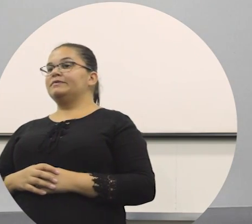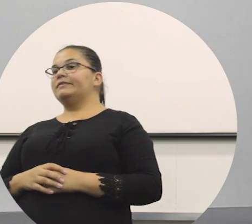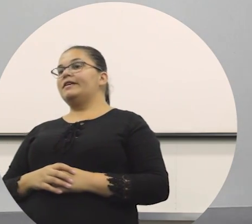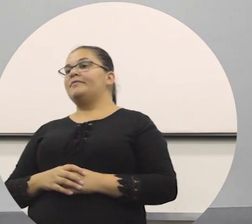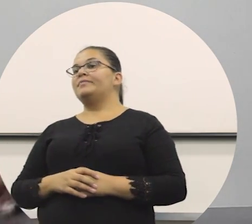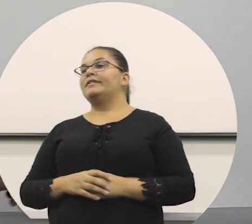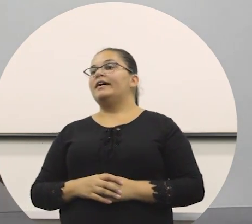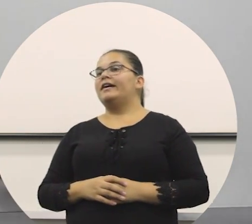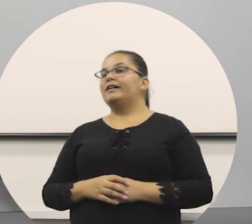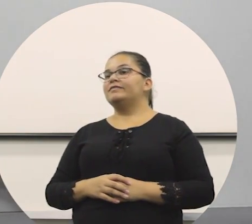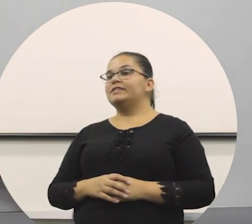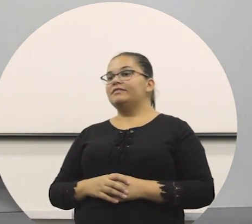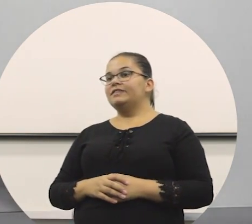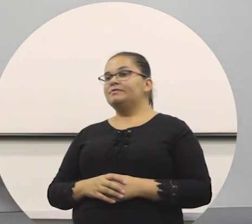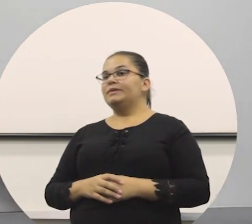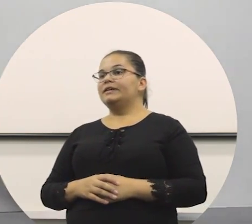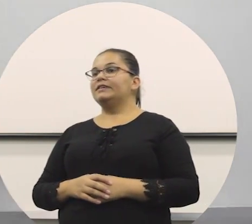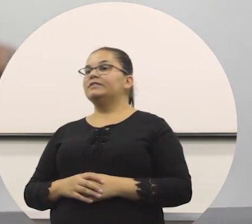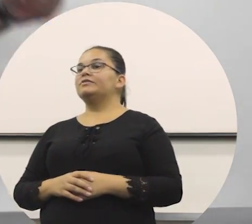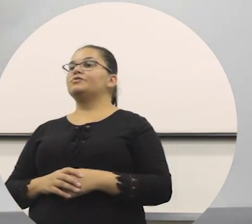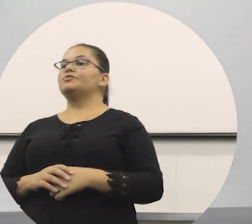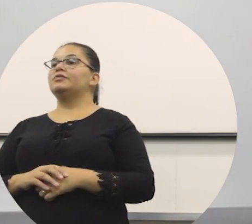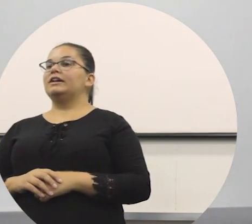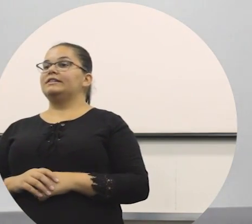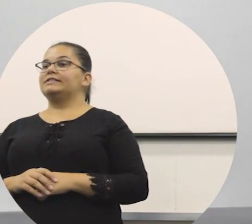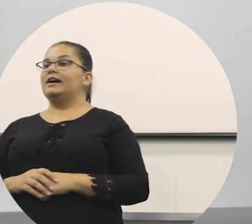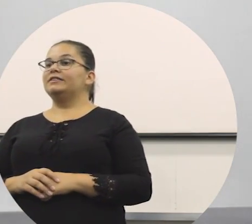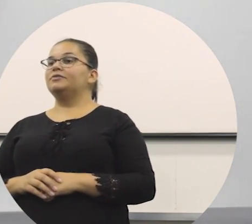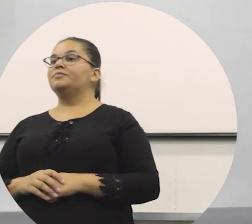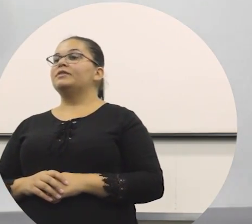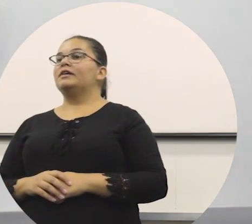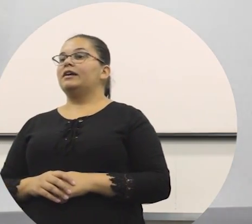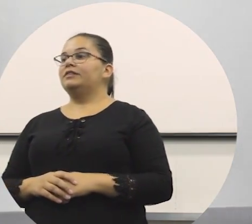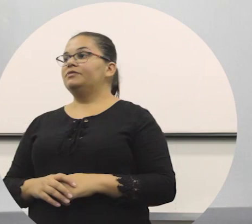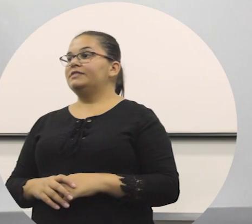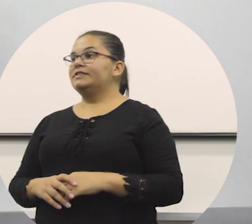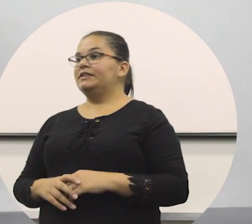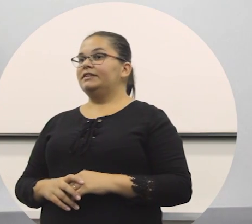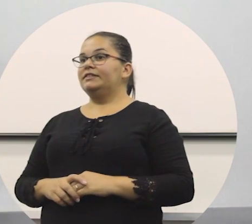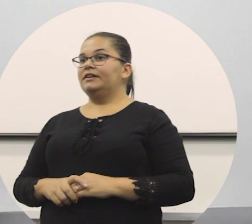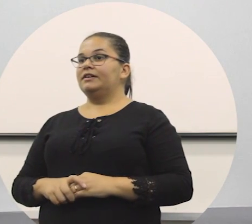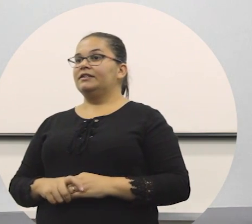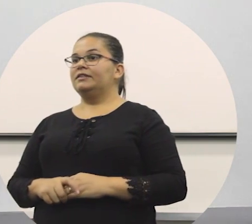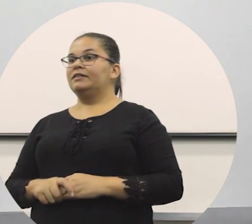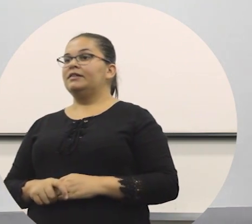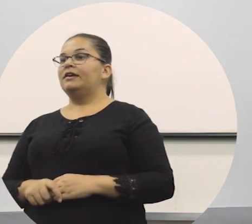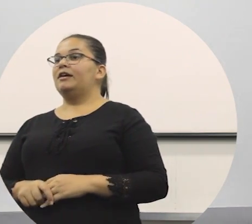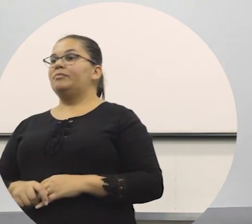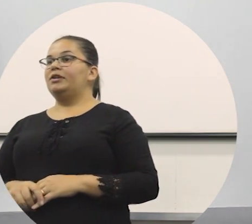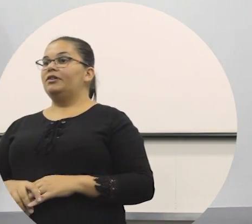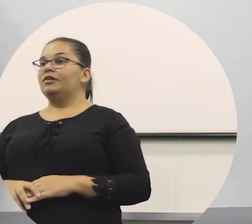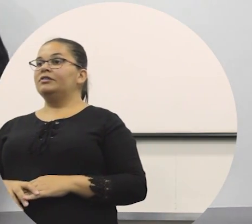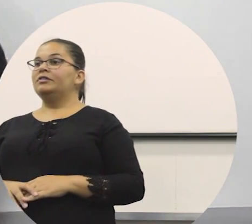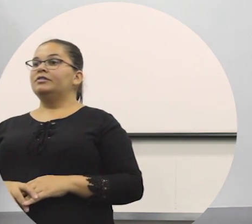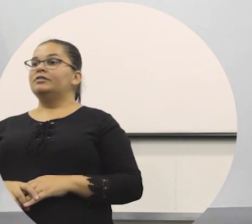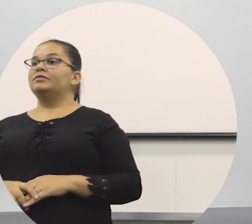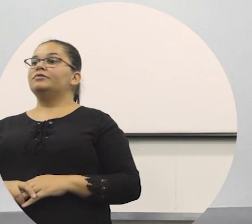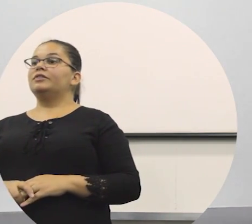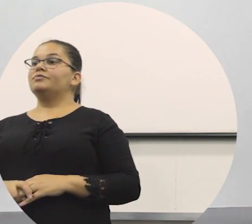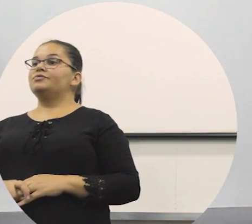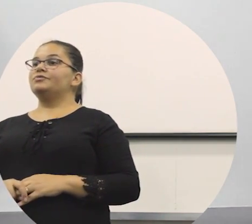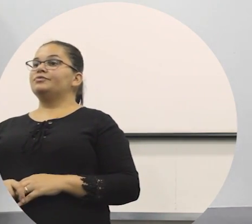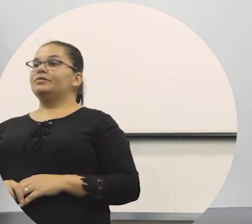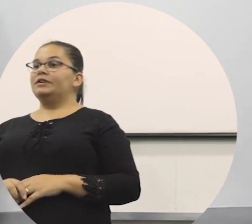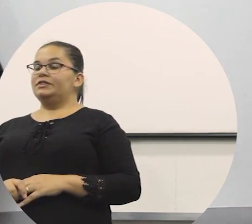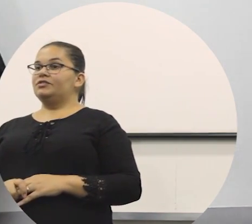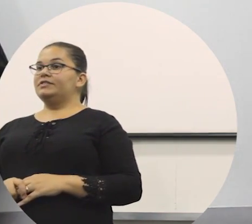Posso perguntar? É, você estava explicando que o surdo-oralizado, a leitura escrita melhor do